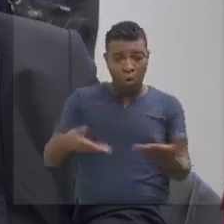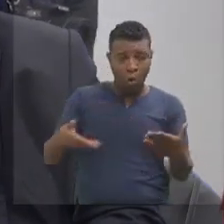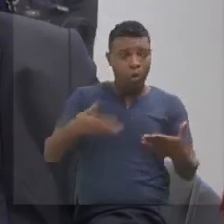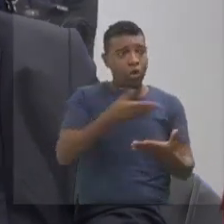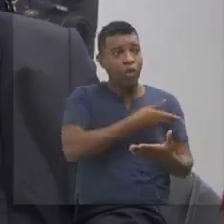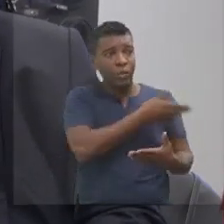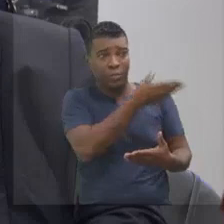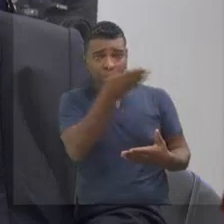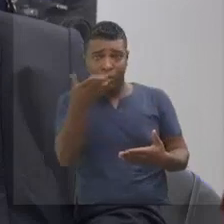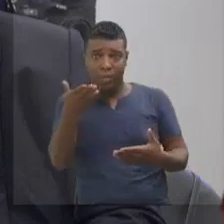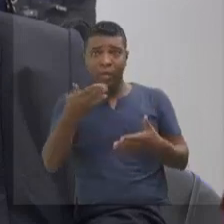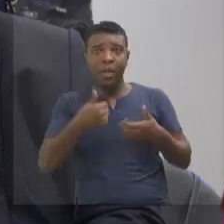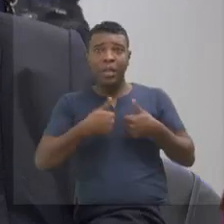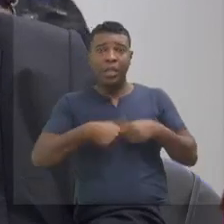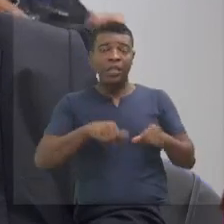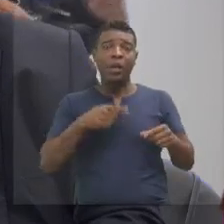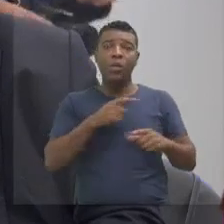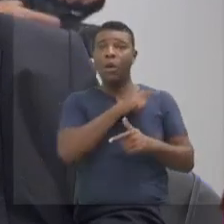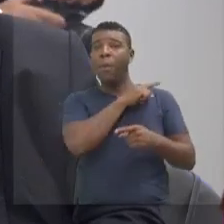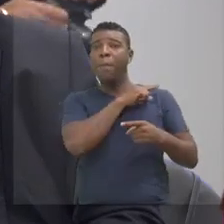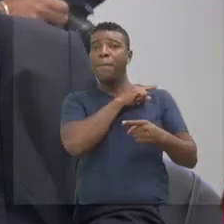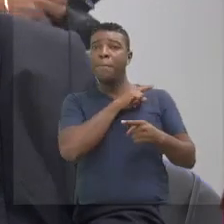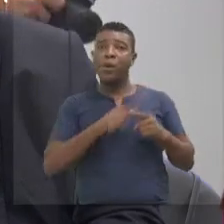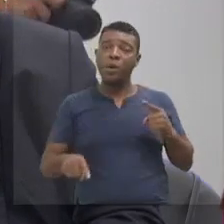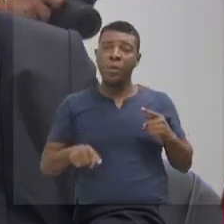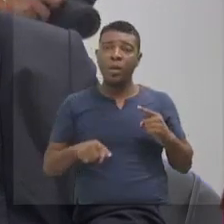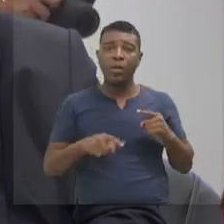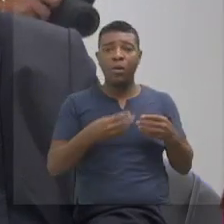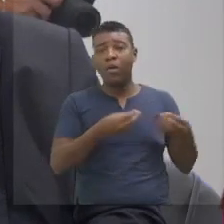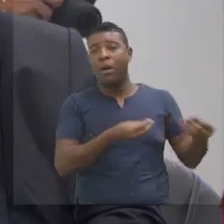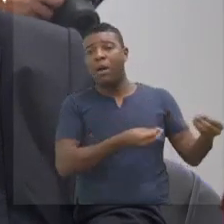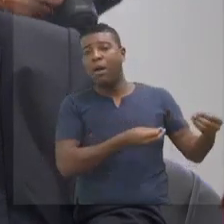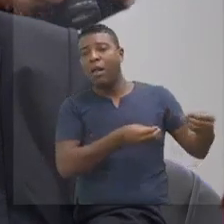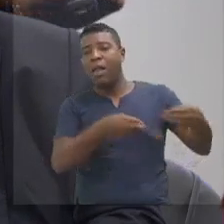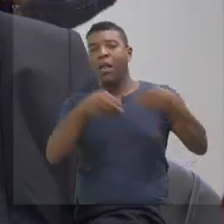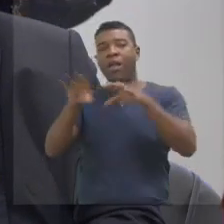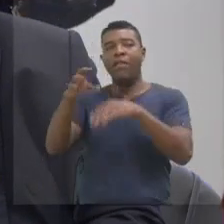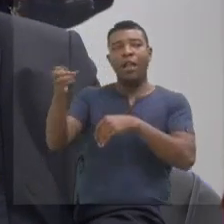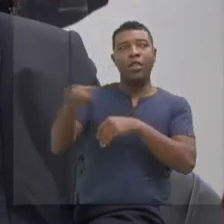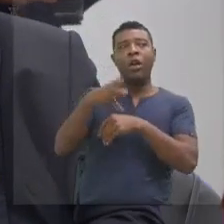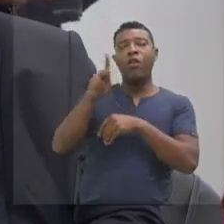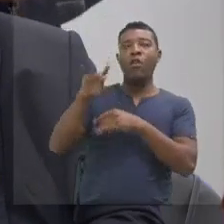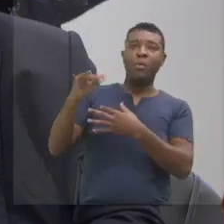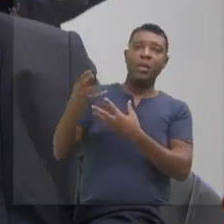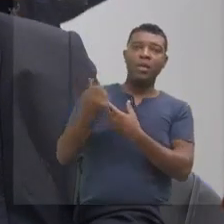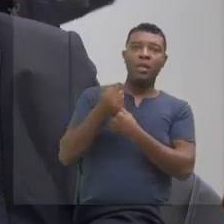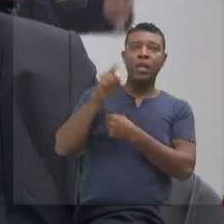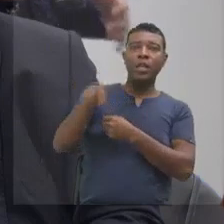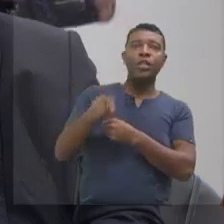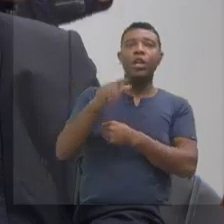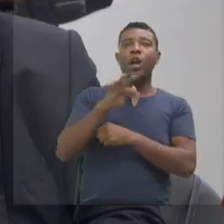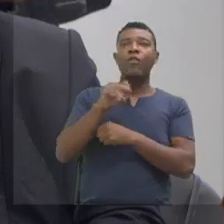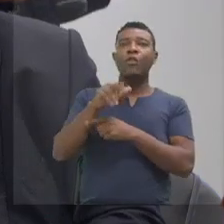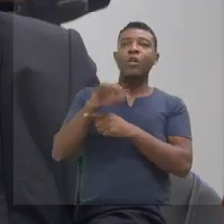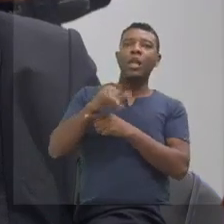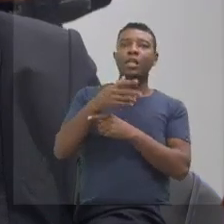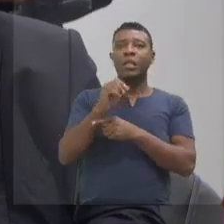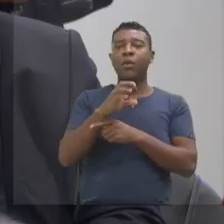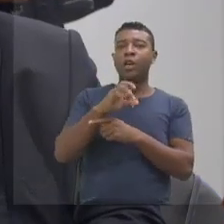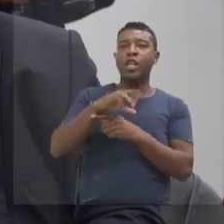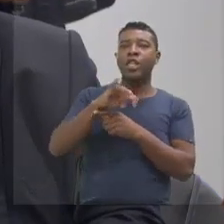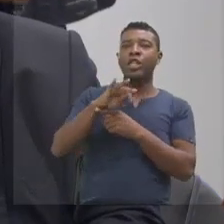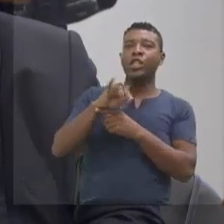momento estão proibidos de enviar novos pacientes para Fundação Cristiano marela é verdade